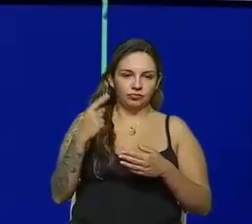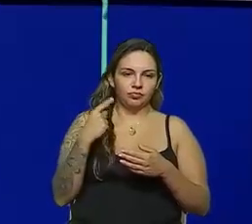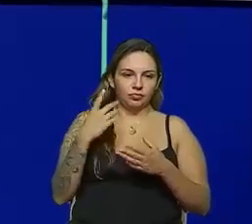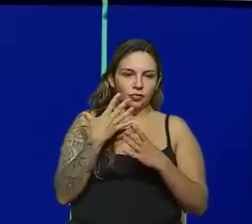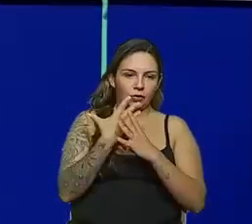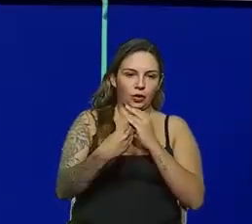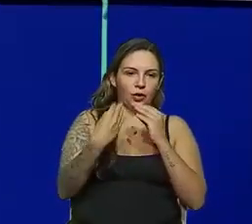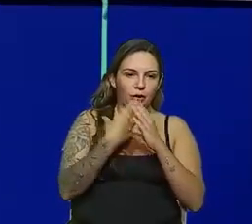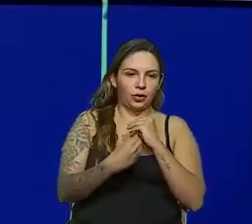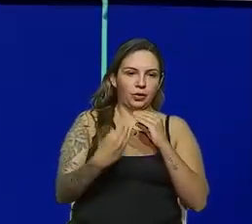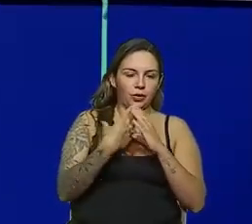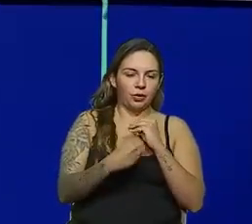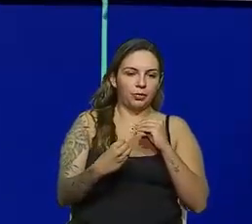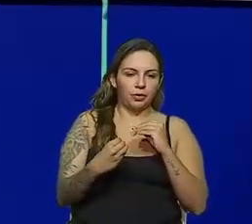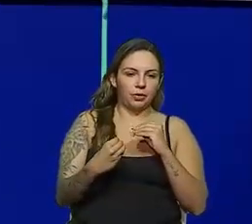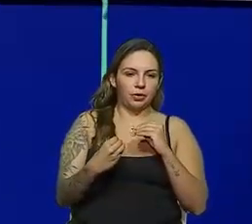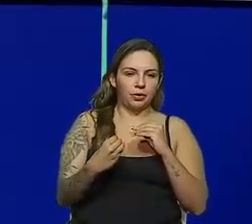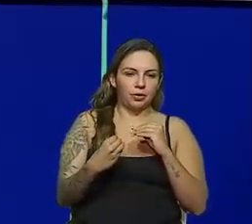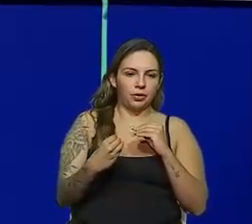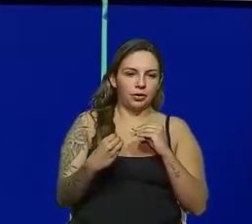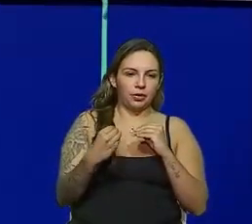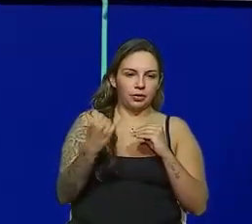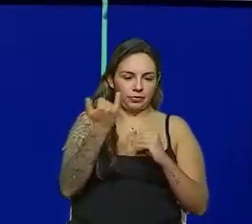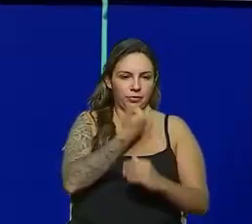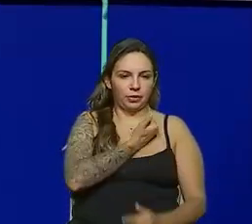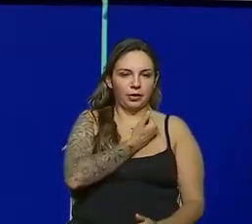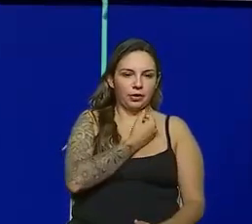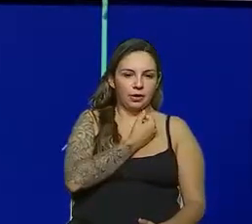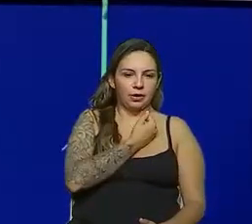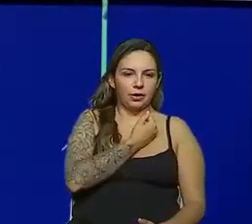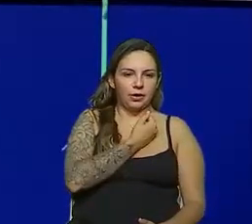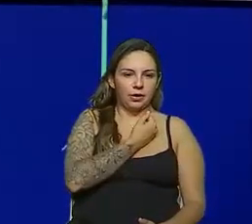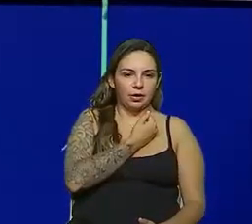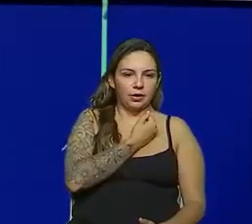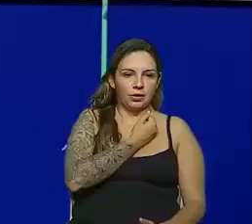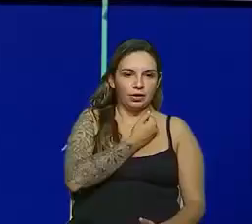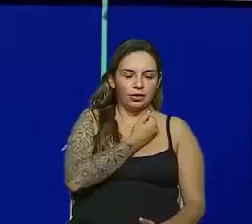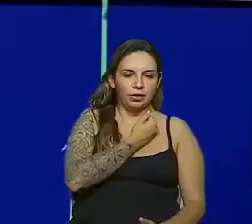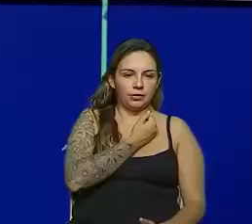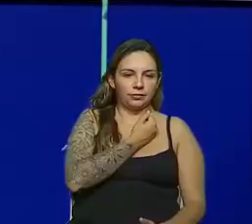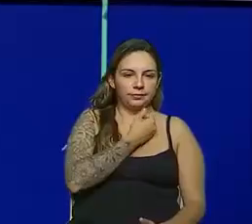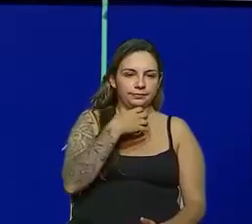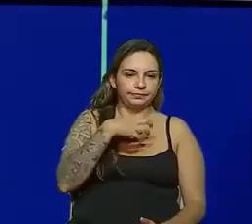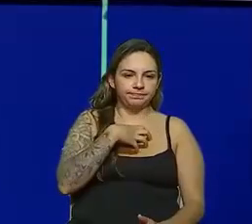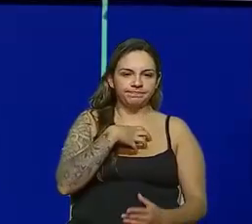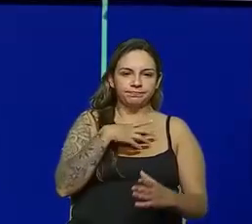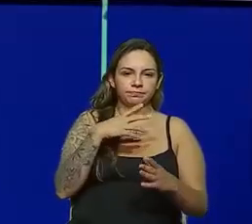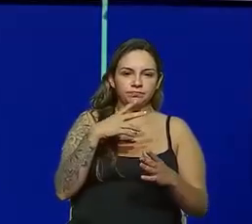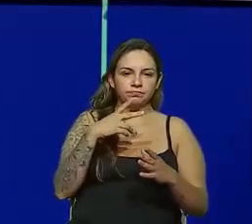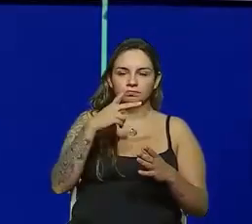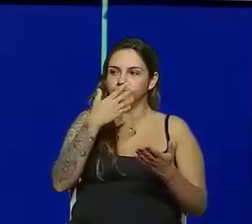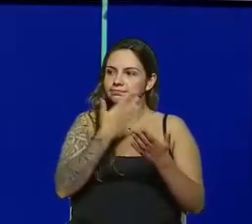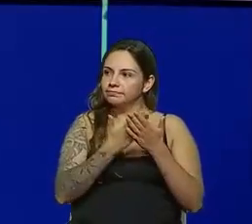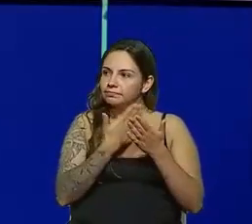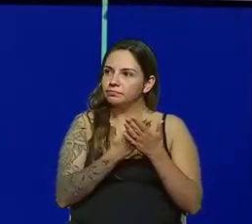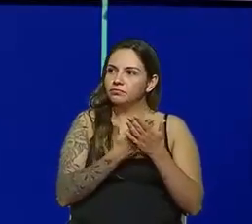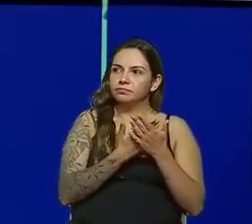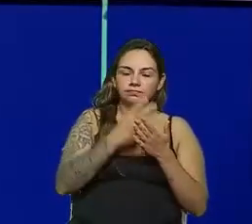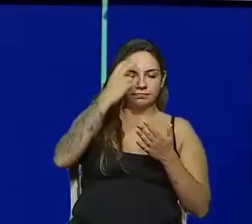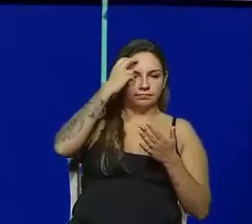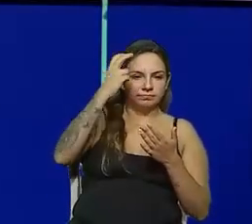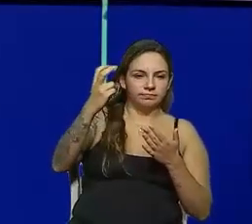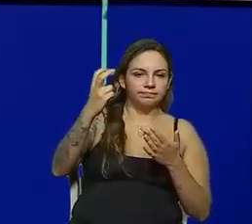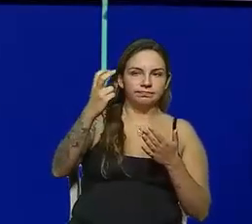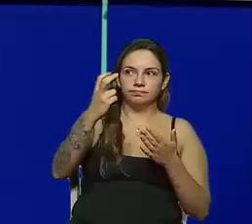em cópias de mimeógrafo, como Miriam me dizia há pouco. de forma clandestina, entre estudantes,